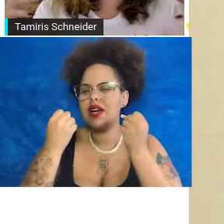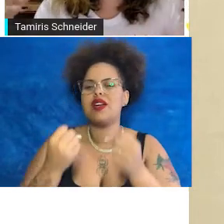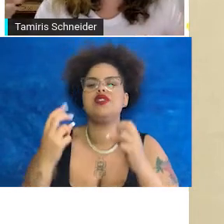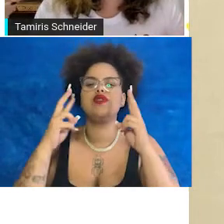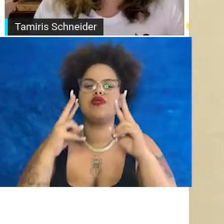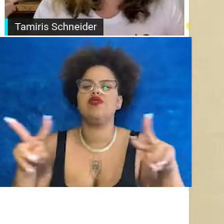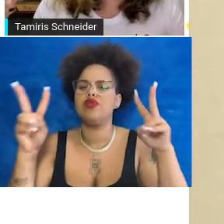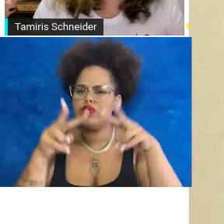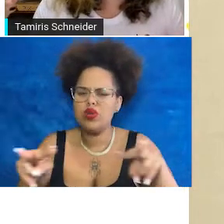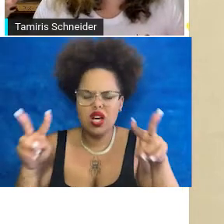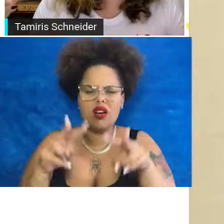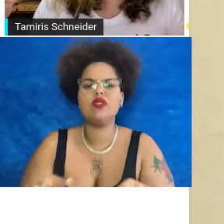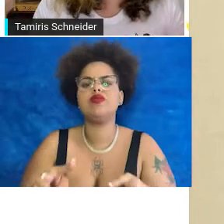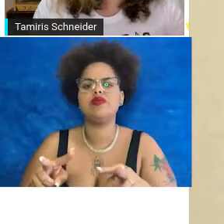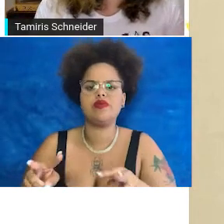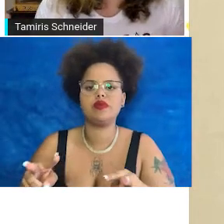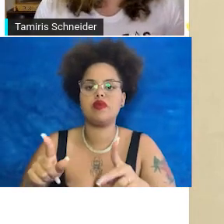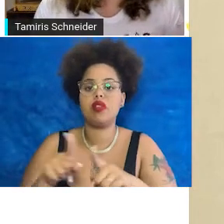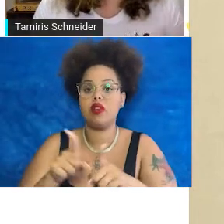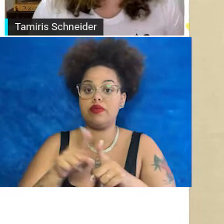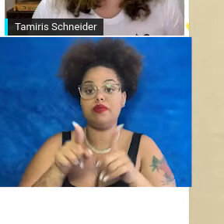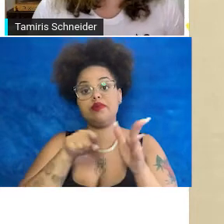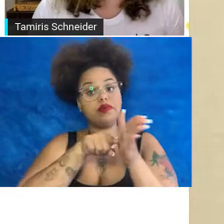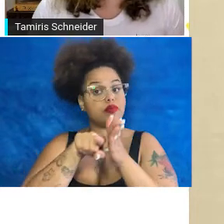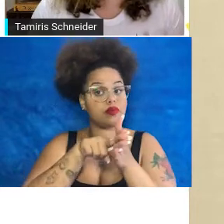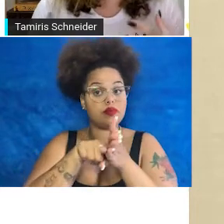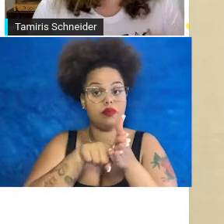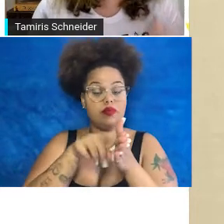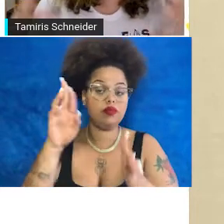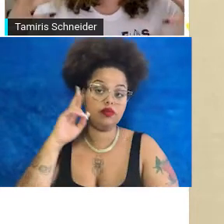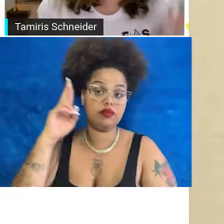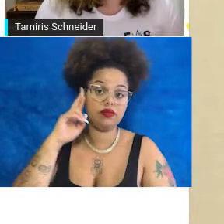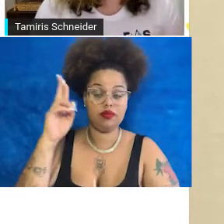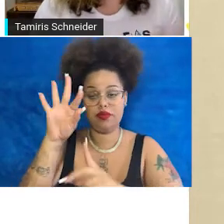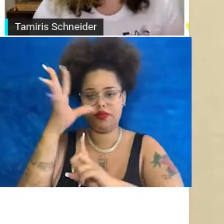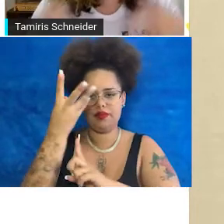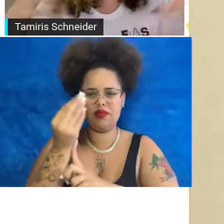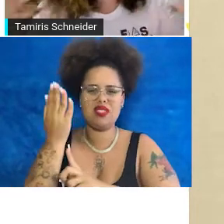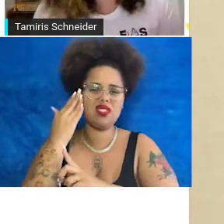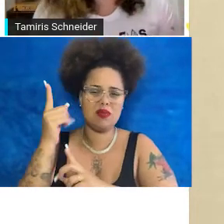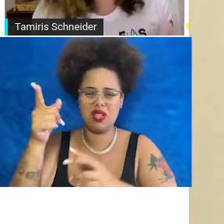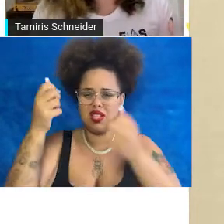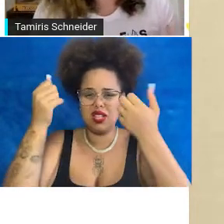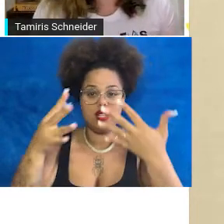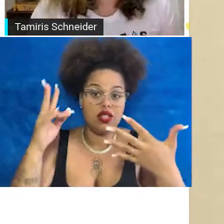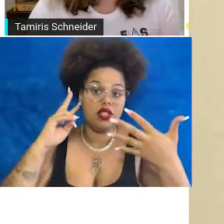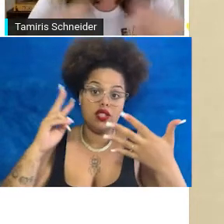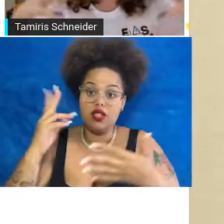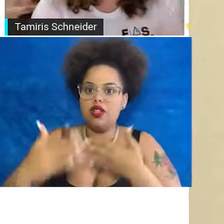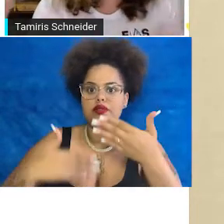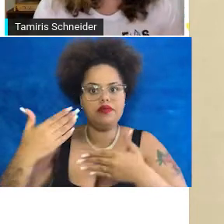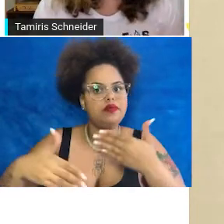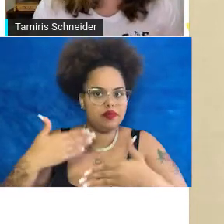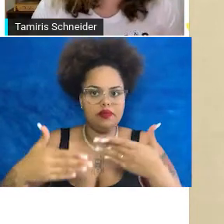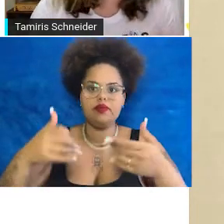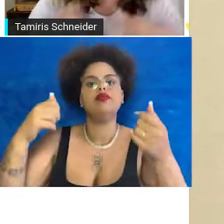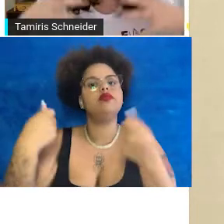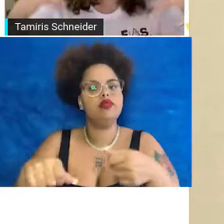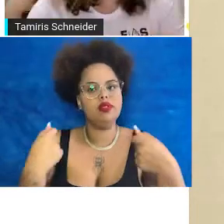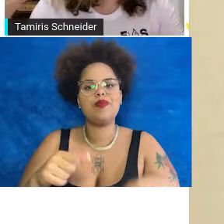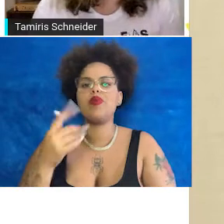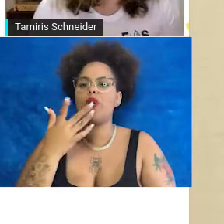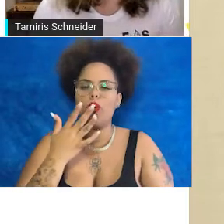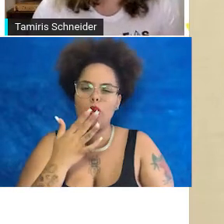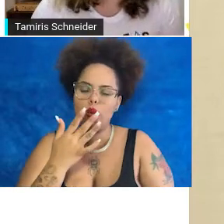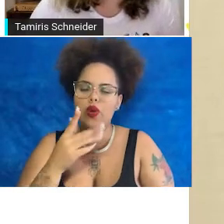e bagagem de pesquisa de um diretor de arte, né? Ele sabe que aquela história, passando naquele ambiente, necessita de certas cores,